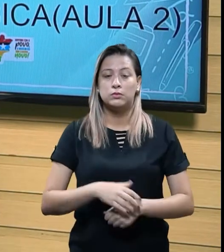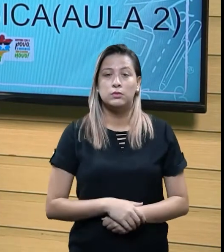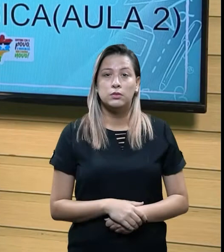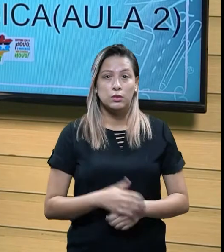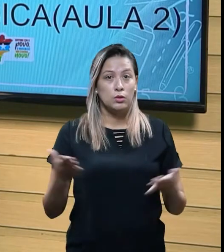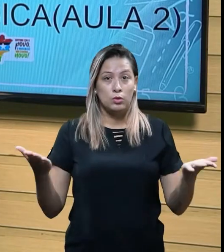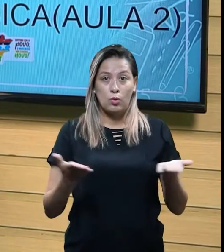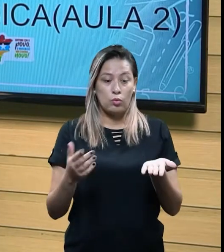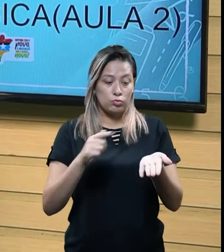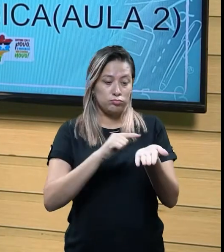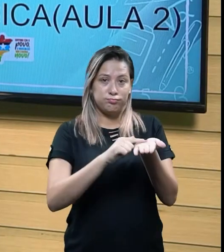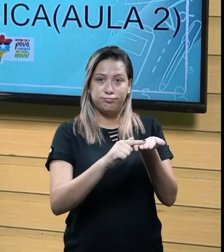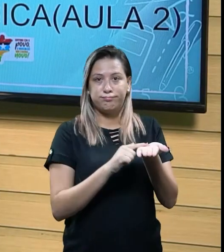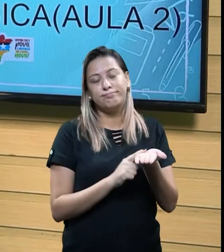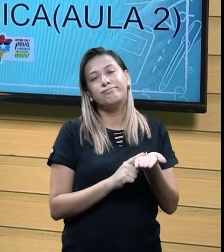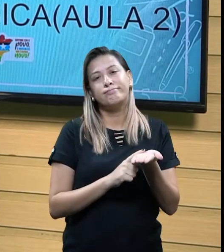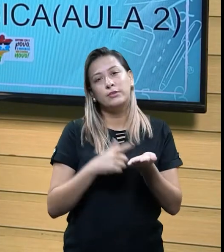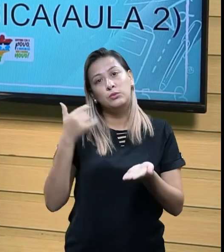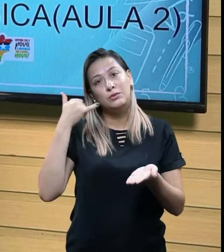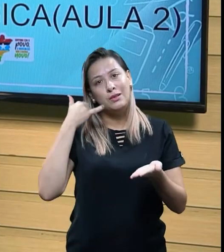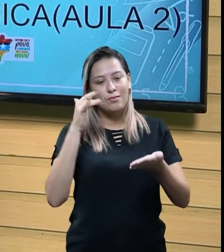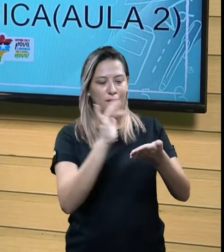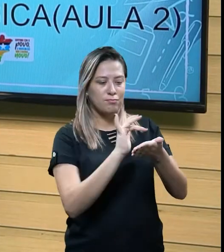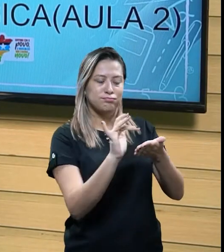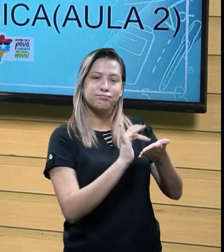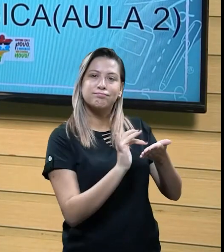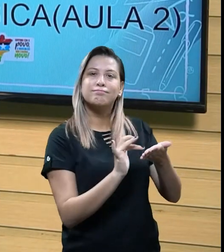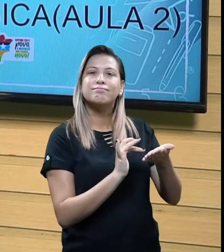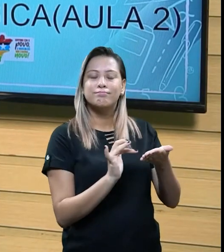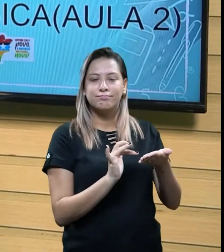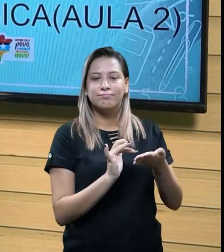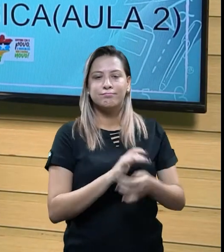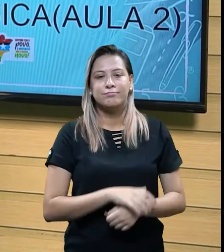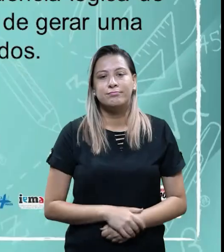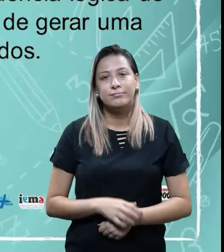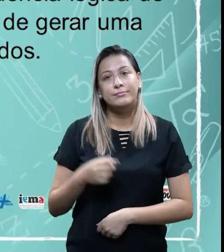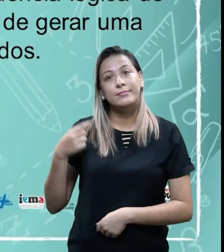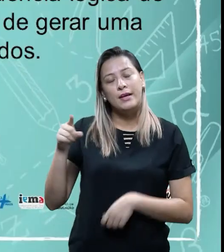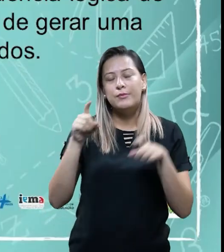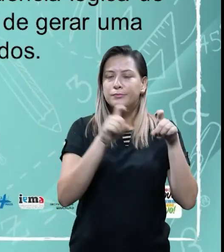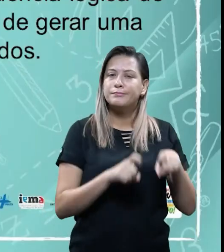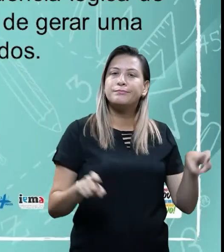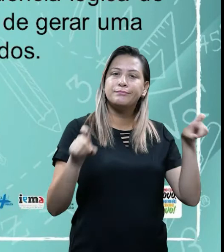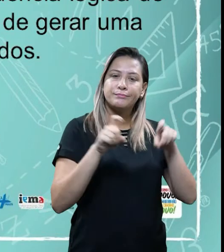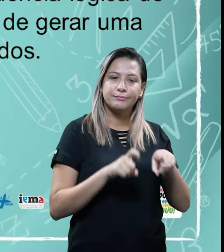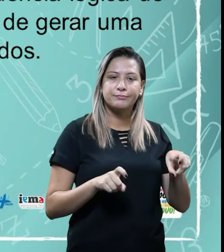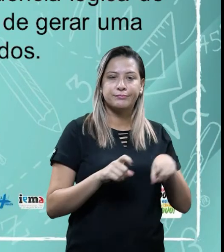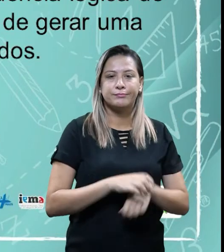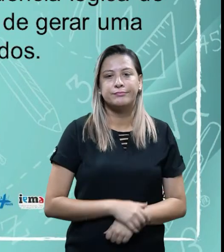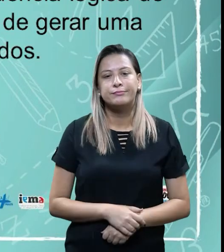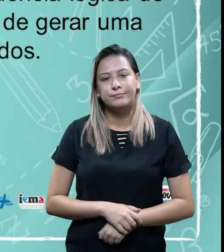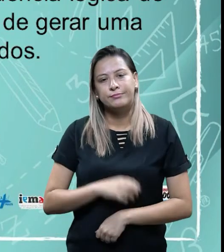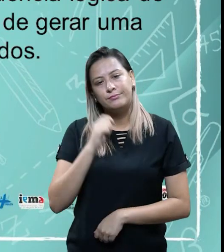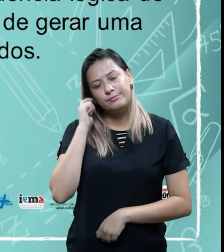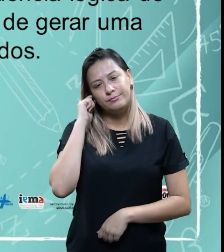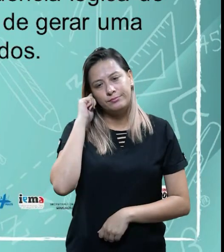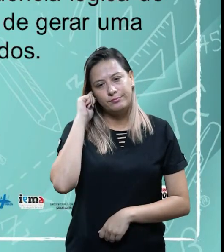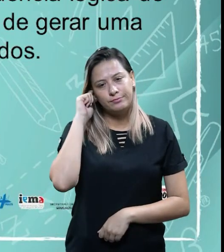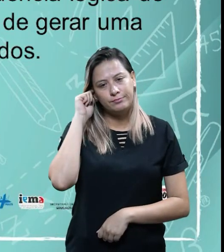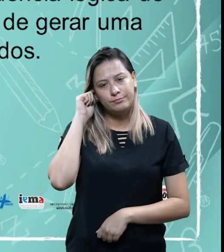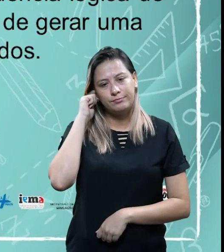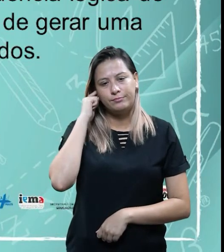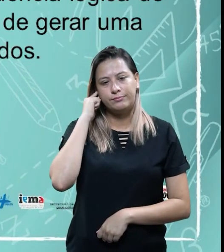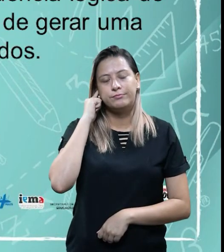No celular que você tem aí também é um computador. Componentes de um computador. O que vem a ser